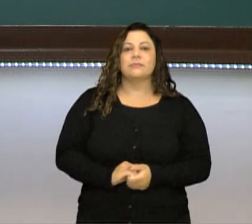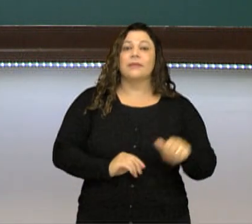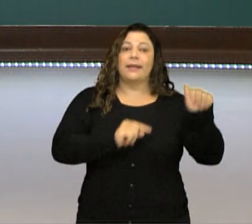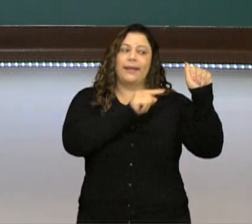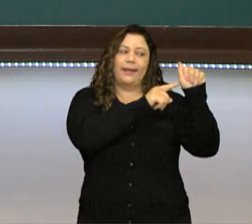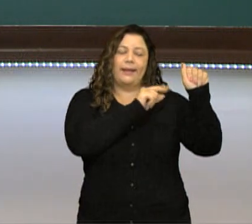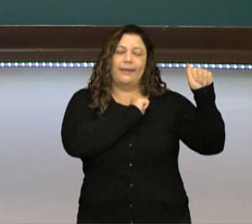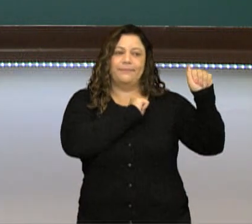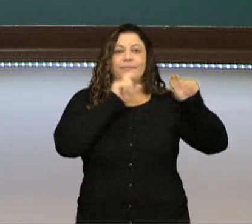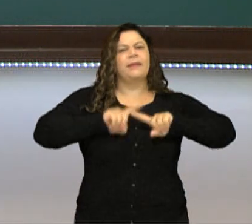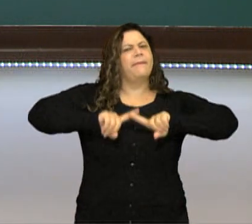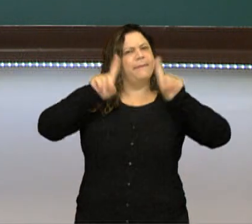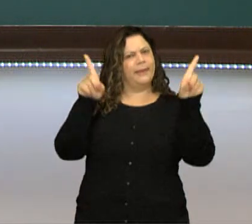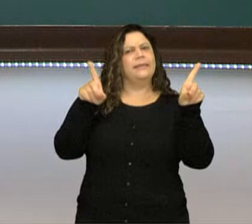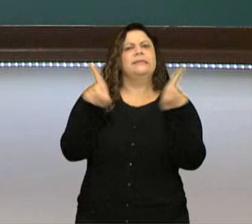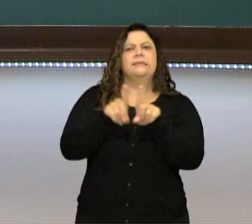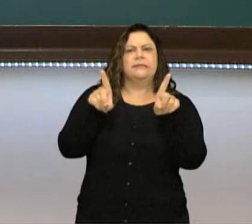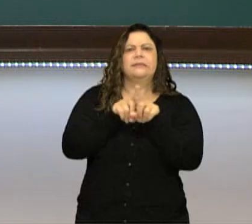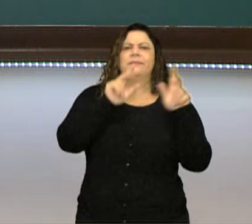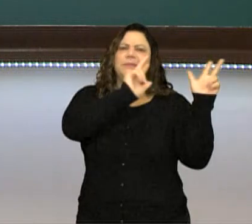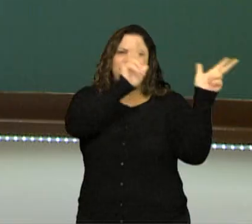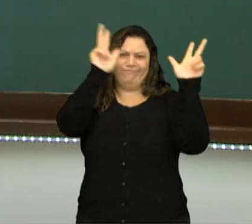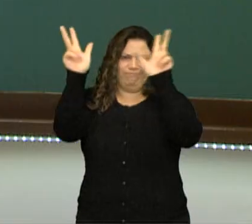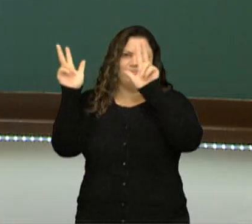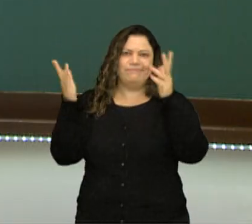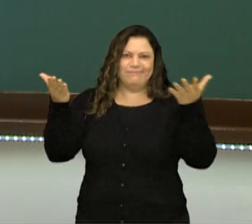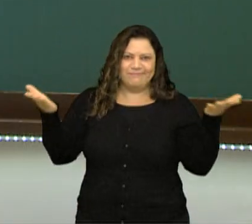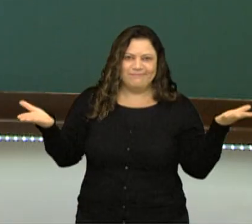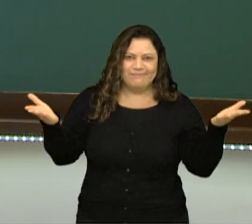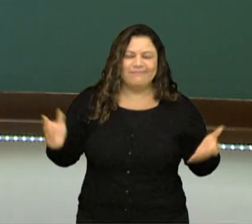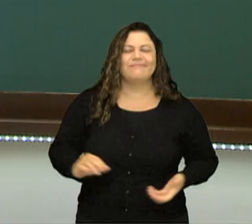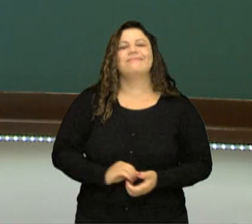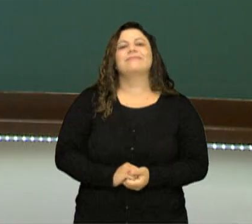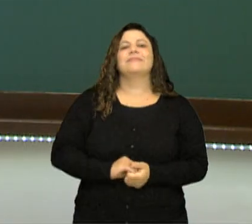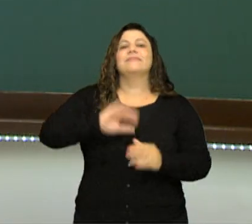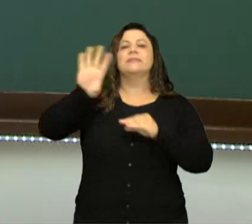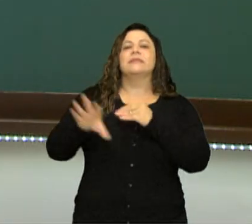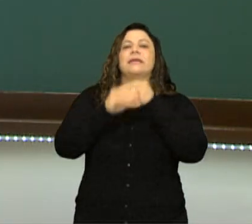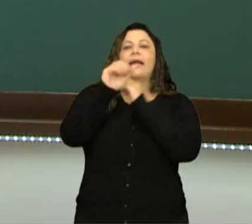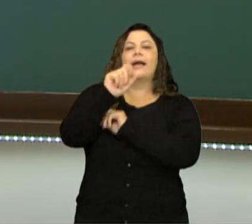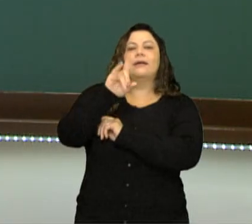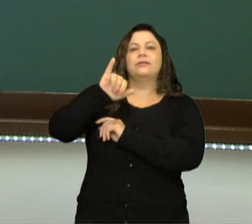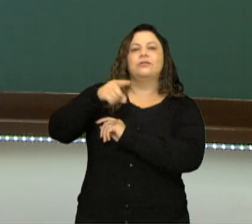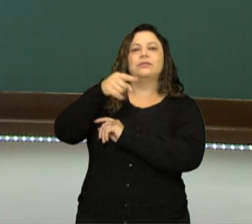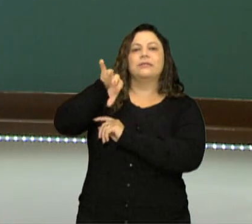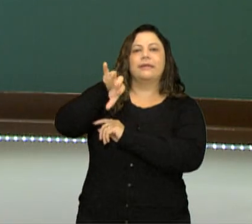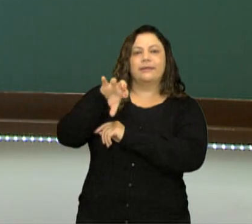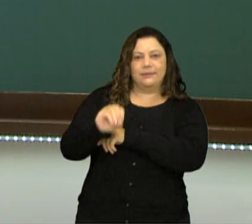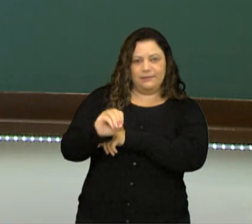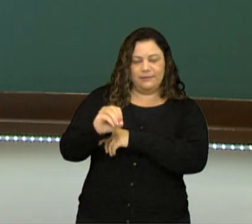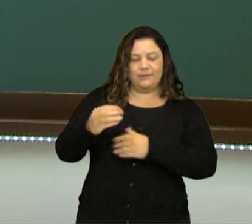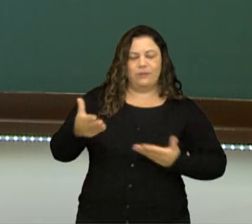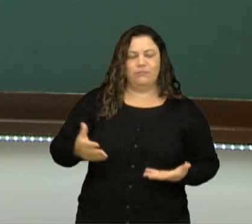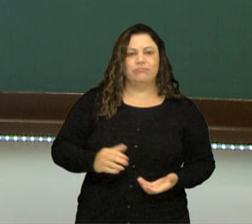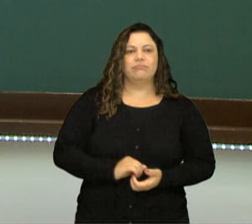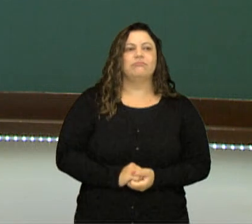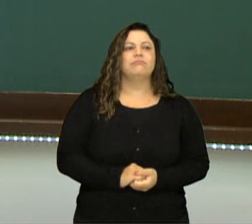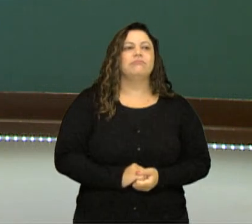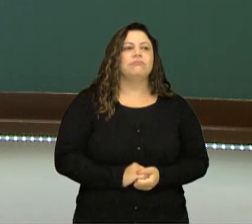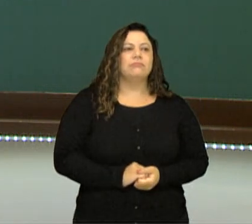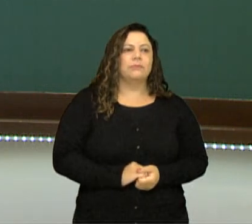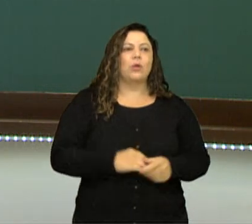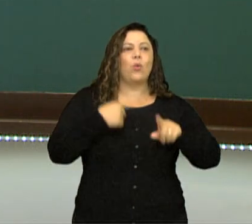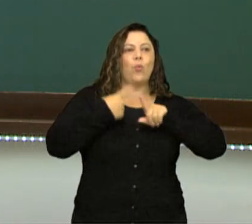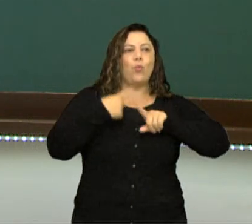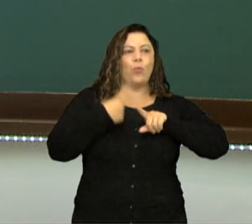Letra A, mas também divertem. Nós temos aqui uma relação de adição, é uma coordenada sindética aditiva,